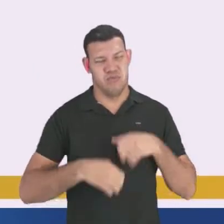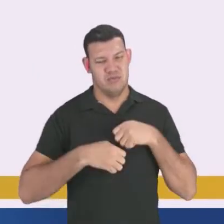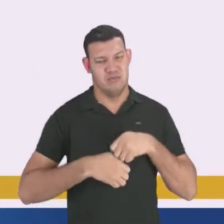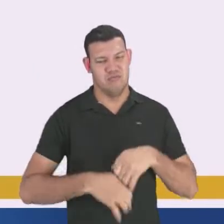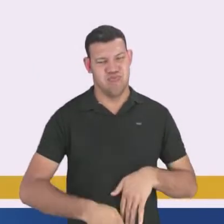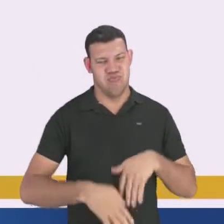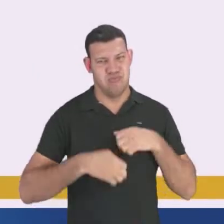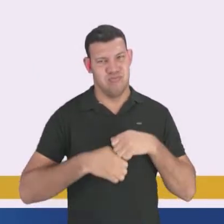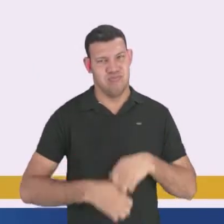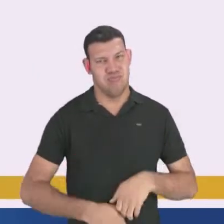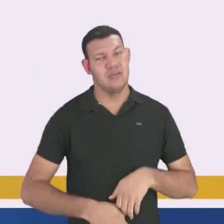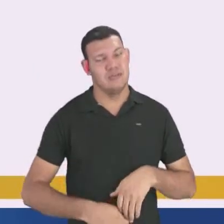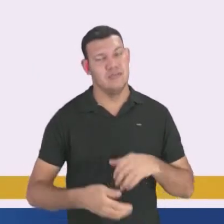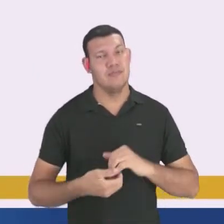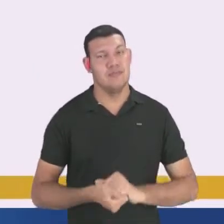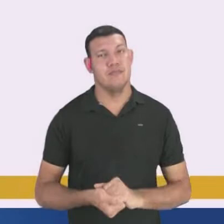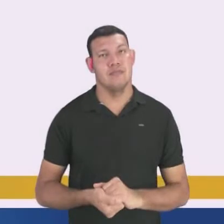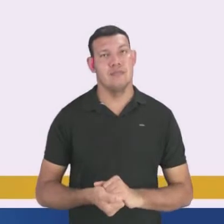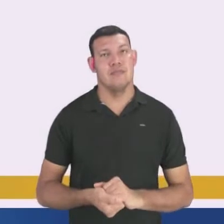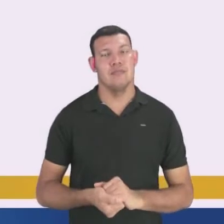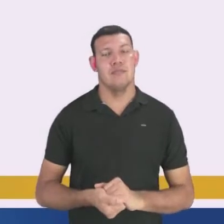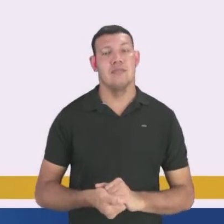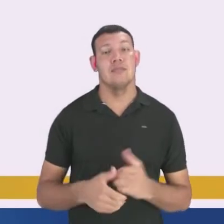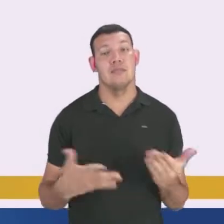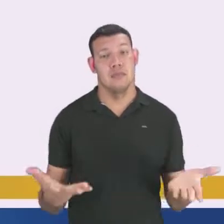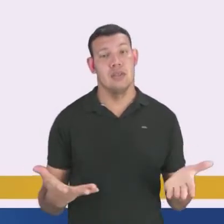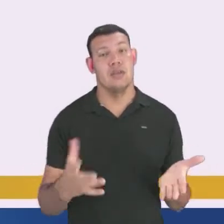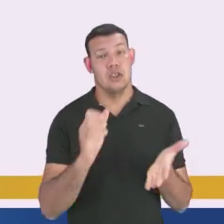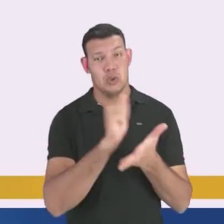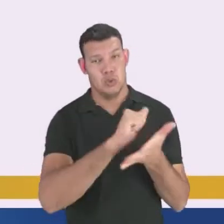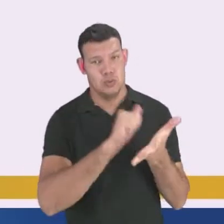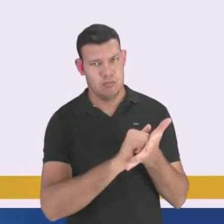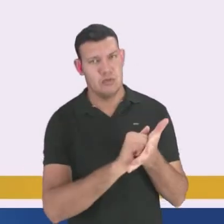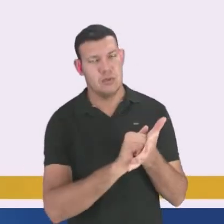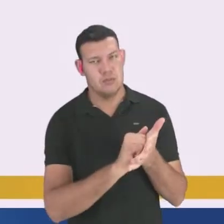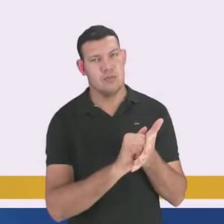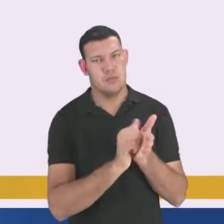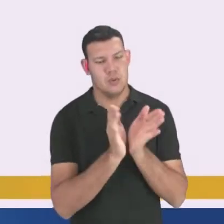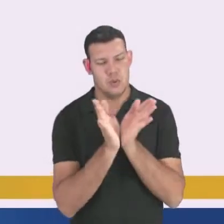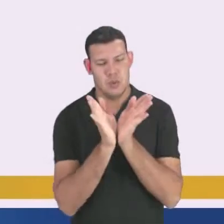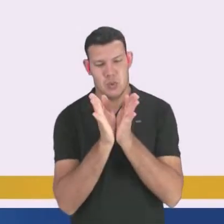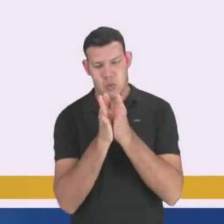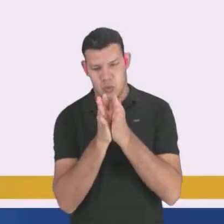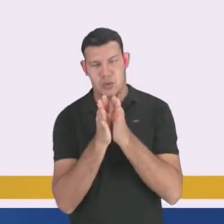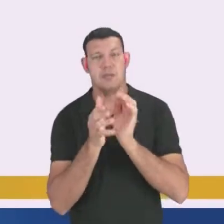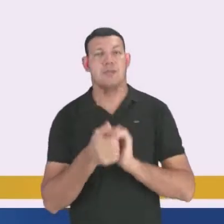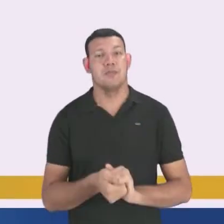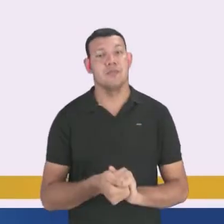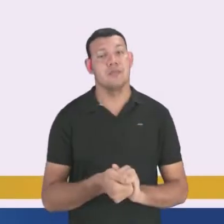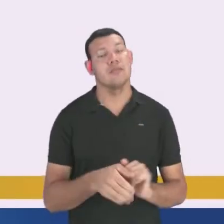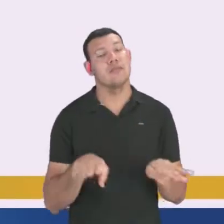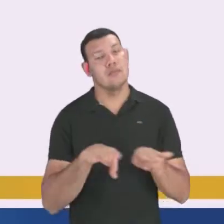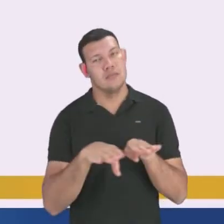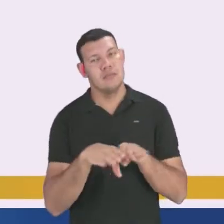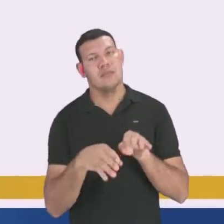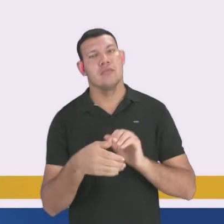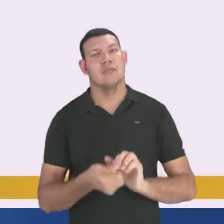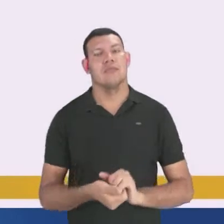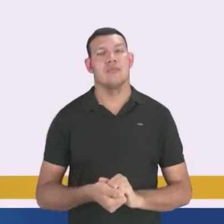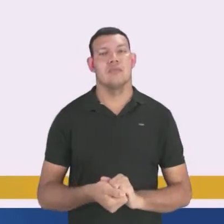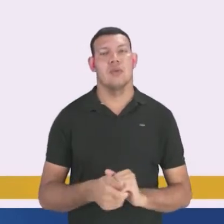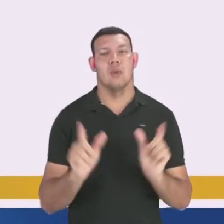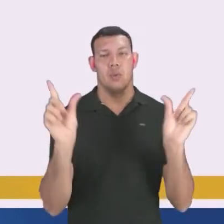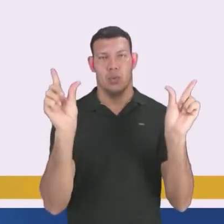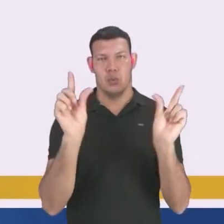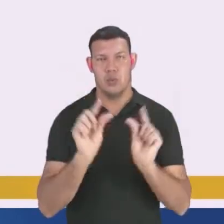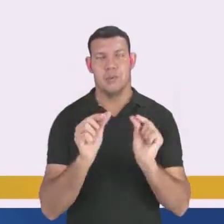comum. Então, logo, o setor dedicado a esse dado terá menor abertura e, consequentemente, também menor a área, né?